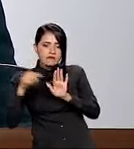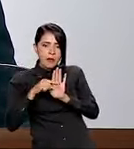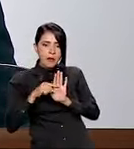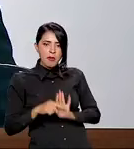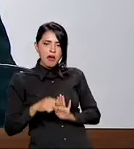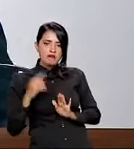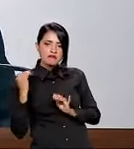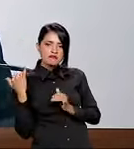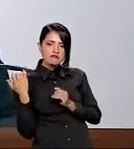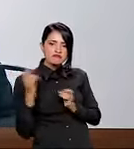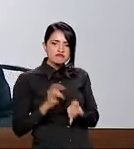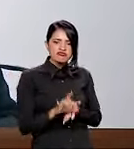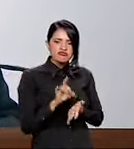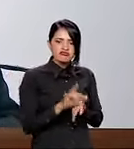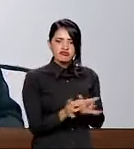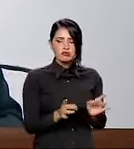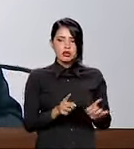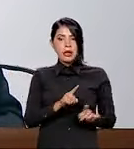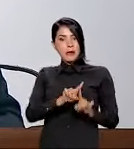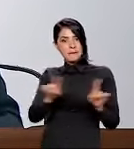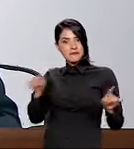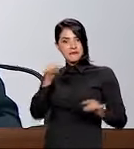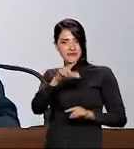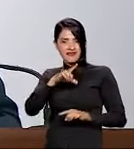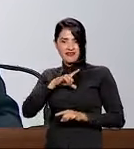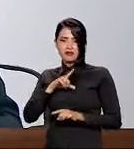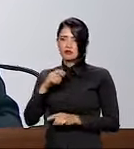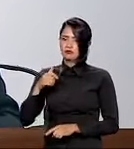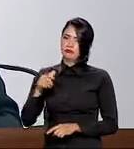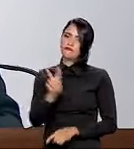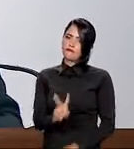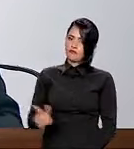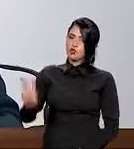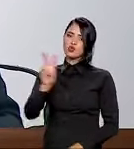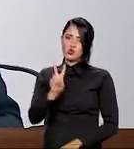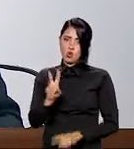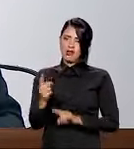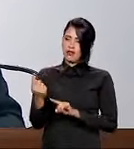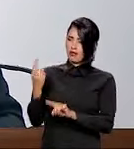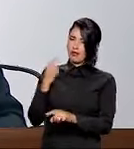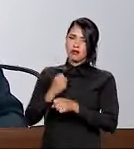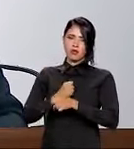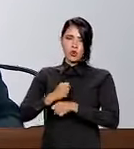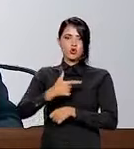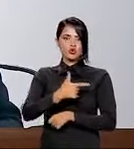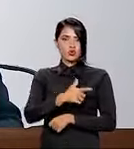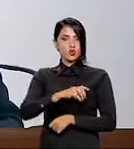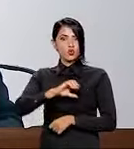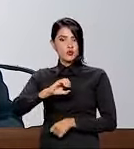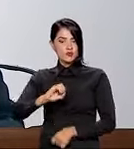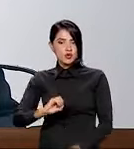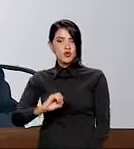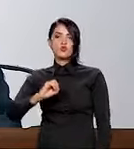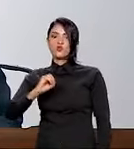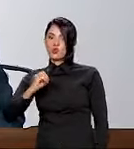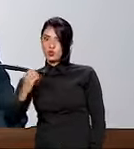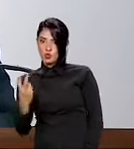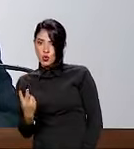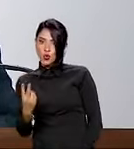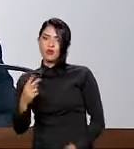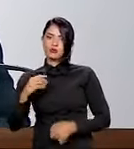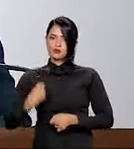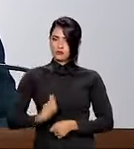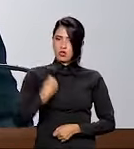dele. No caso da Venezuela, eu vivo isso desde 2002. Eu não